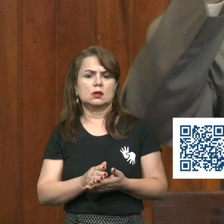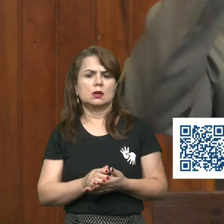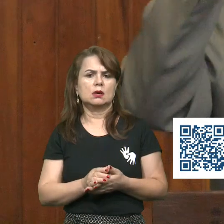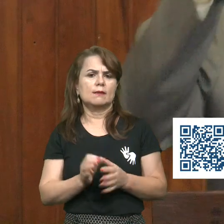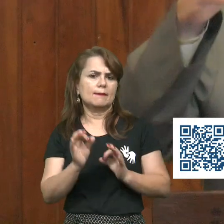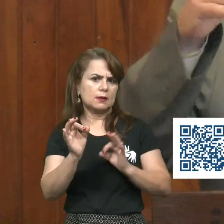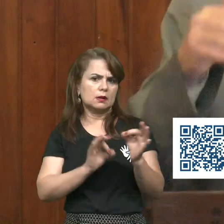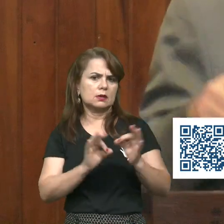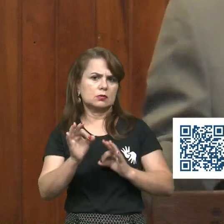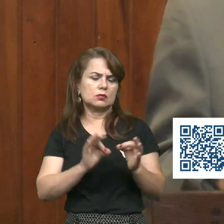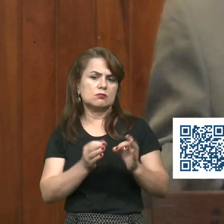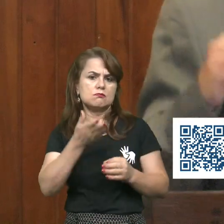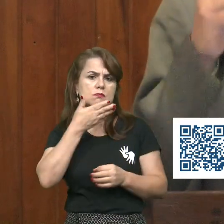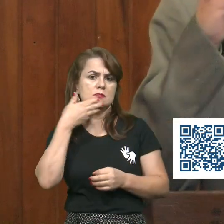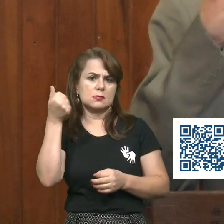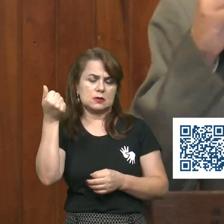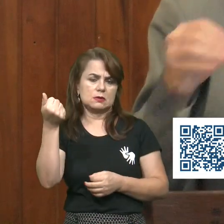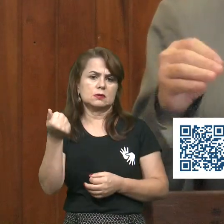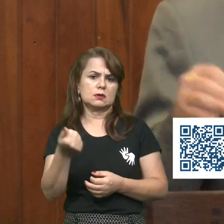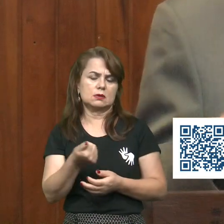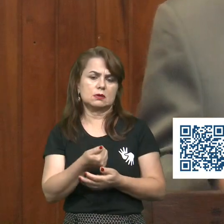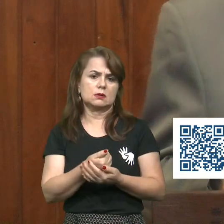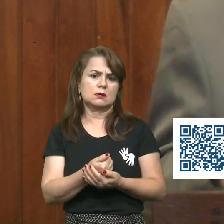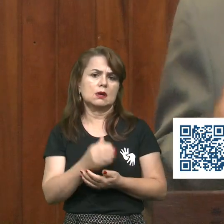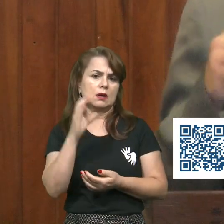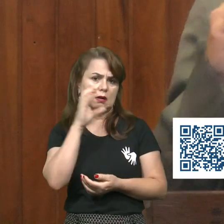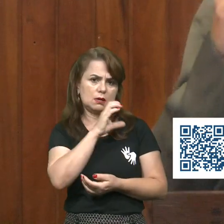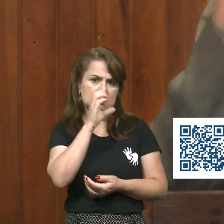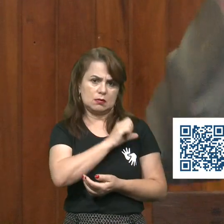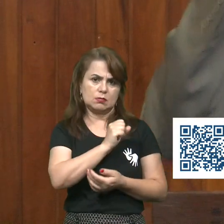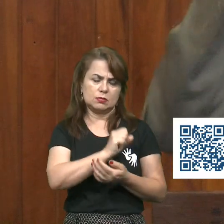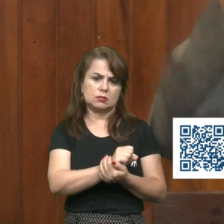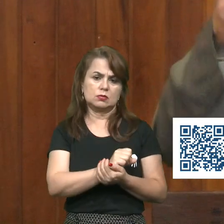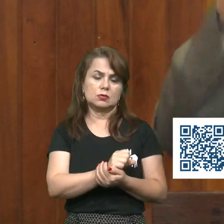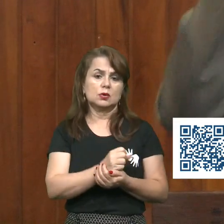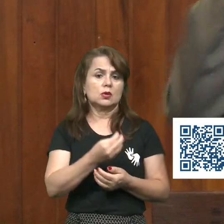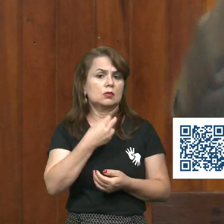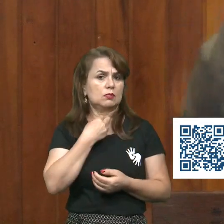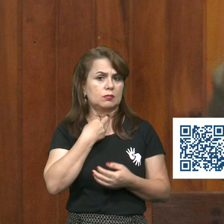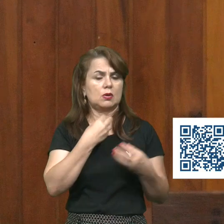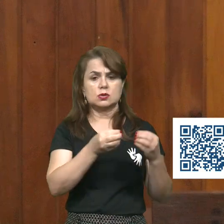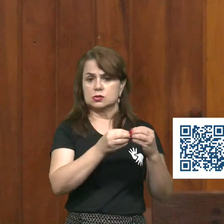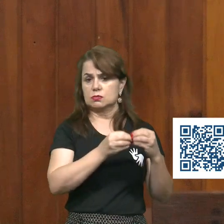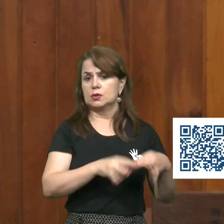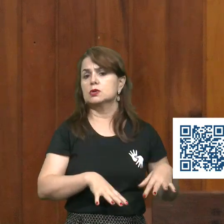encontraram-se uma solução mais rápido possível para que não prejudiquemos o